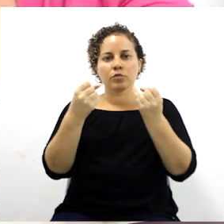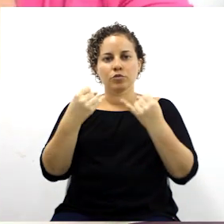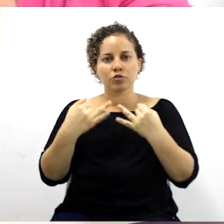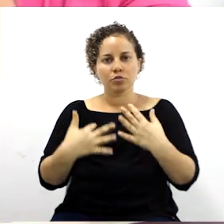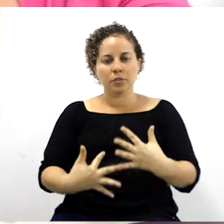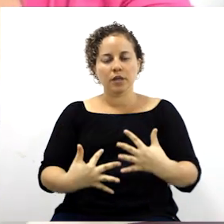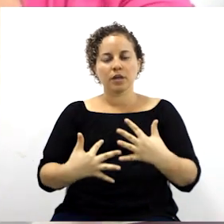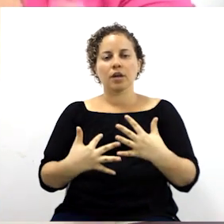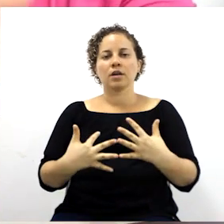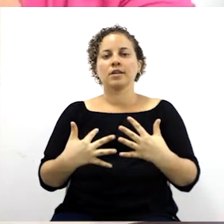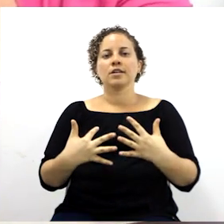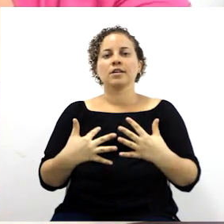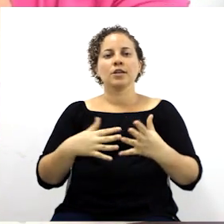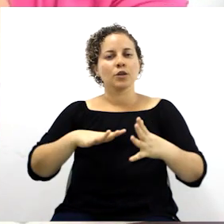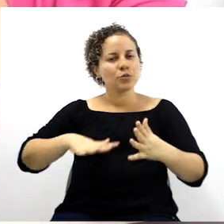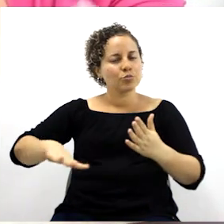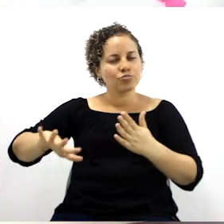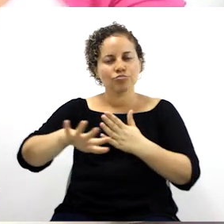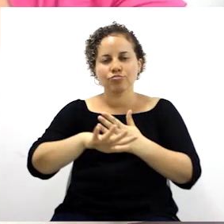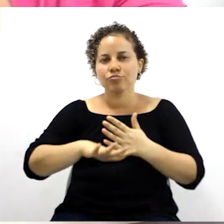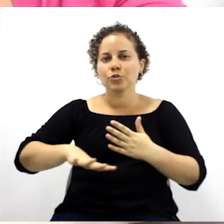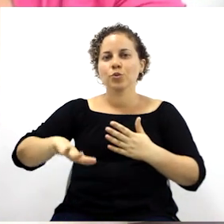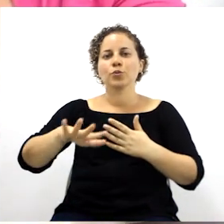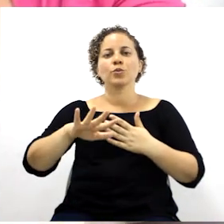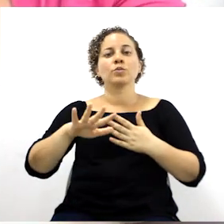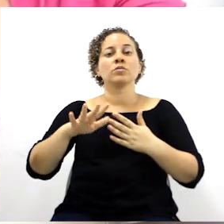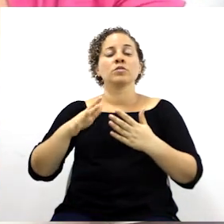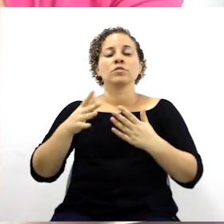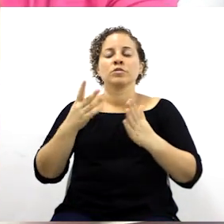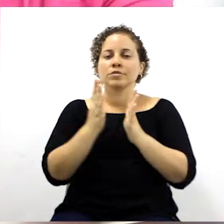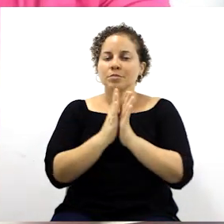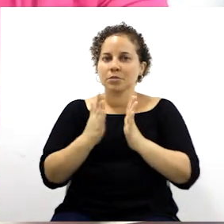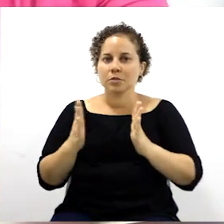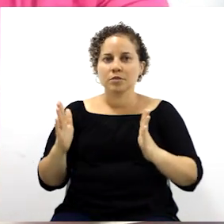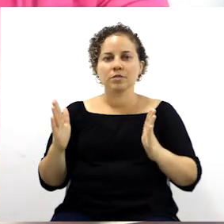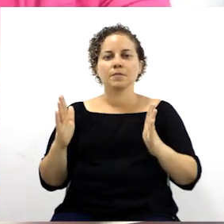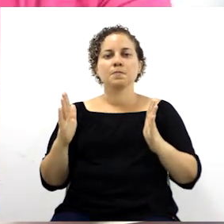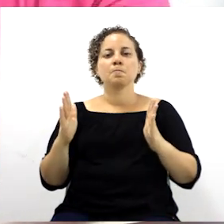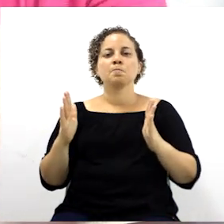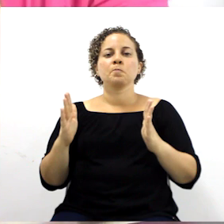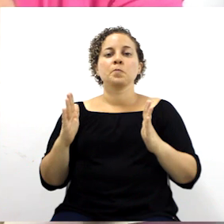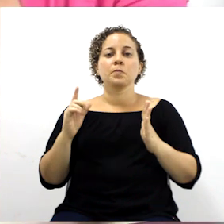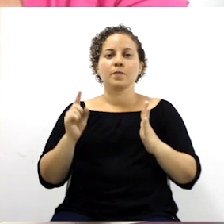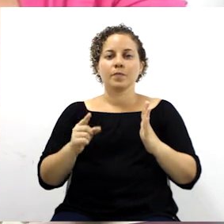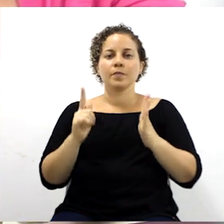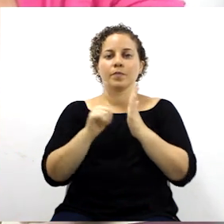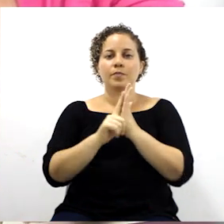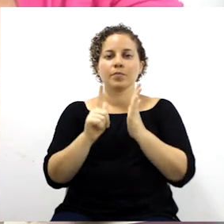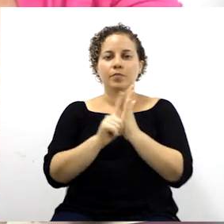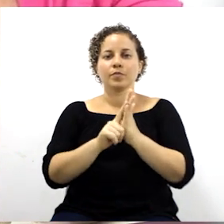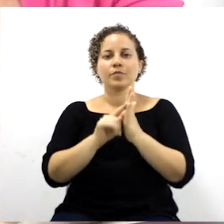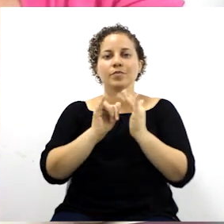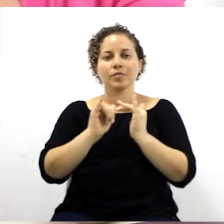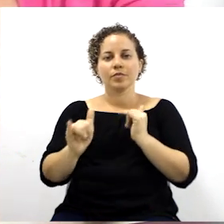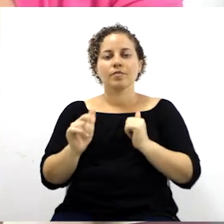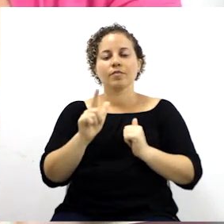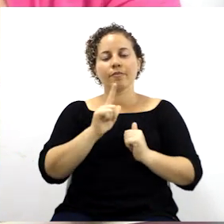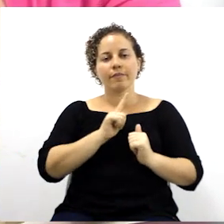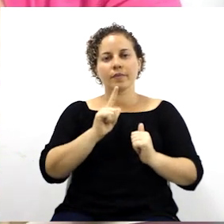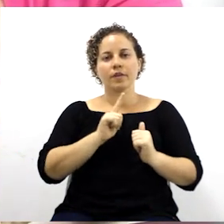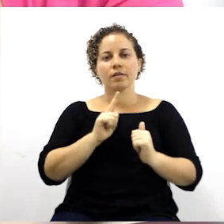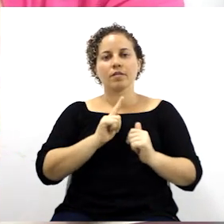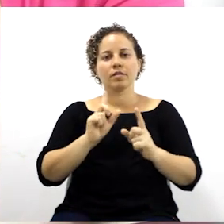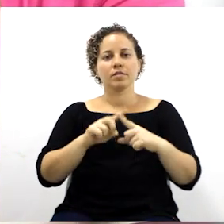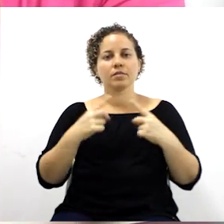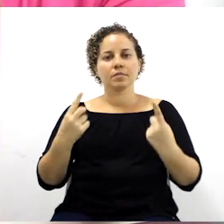passar informações gerais sobre a biblioteca. Então, a gente chamaria isso, então, de folhetos informativos. Mas